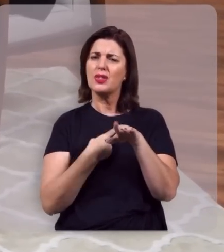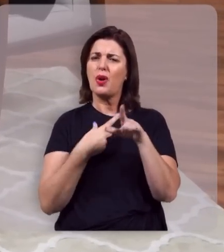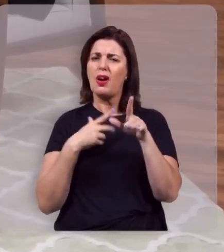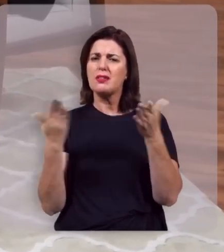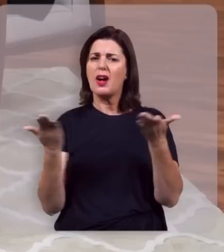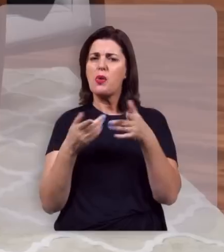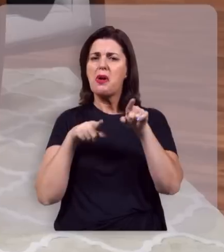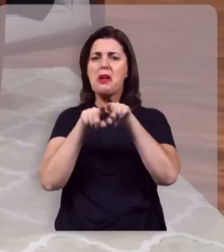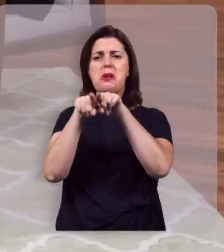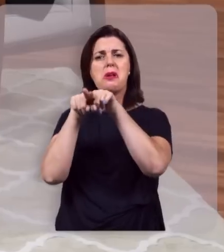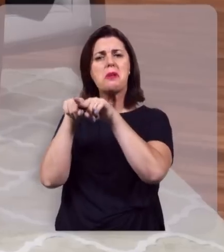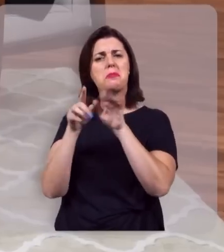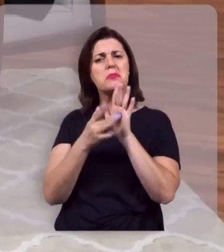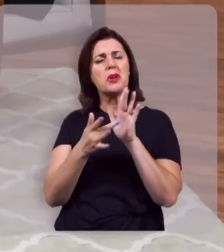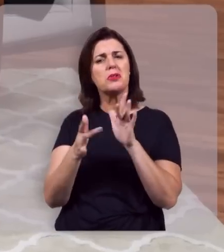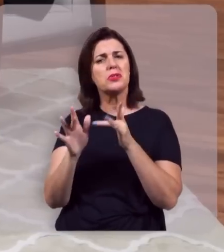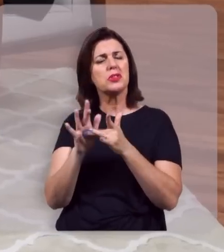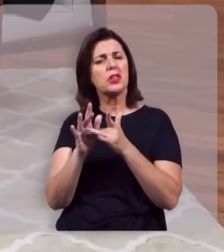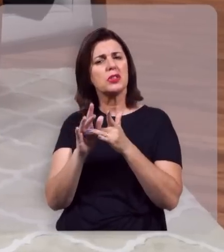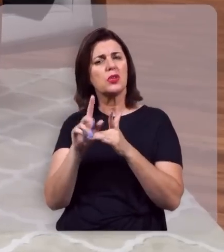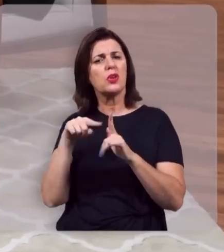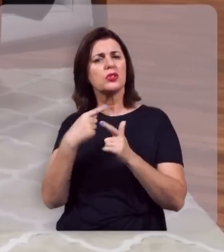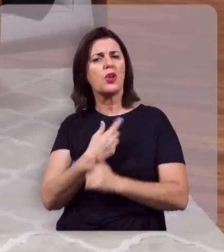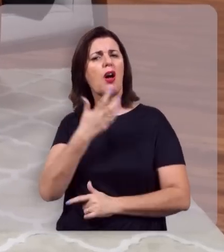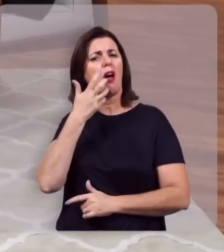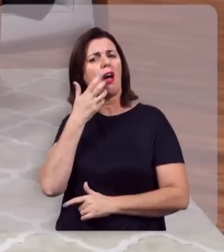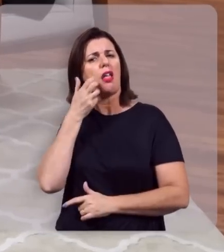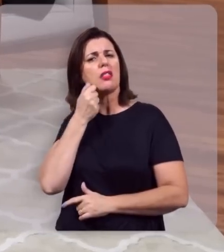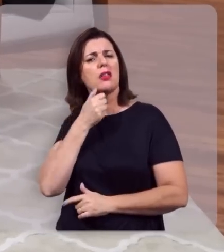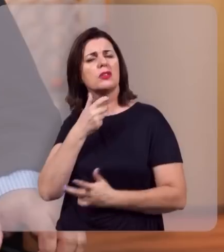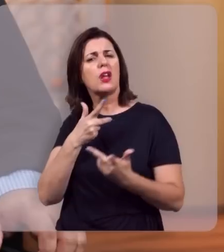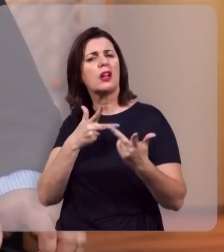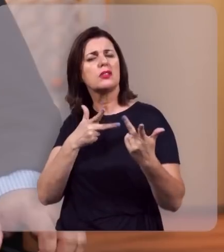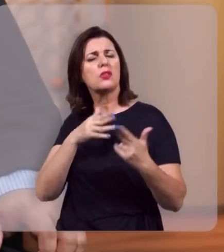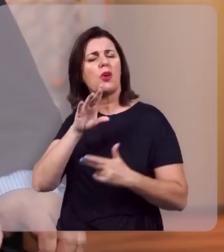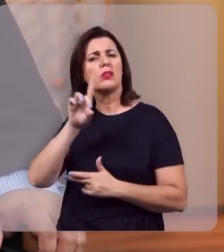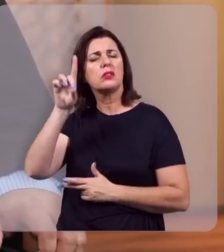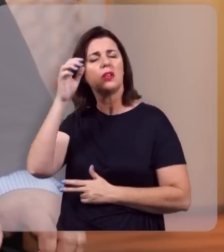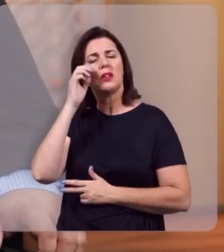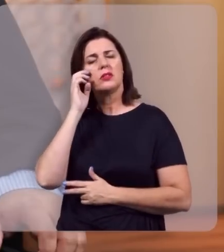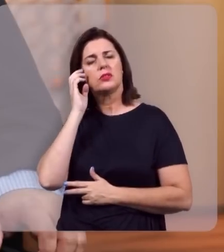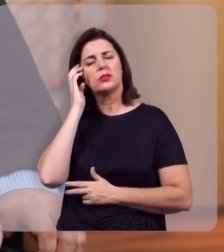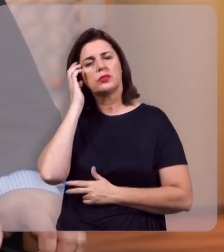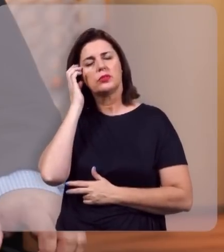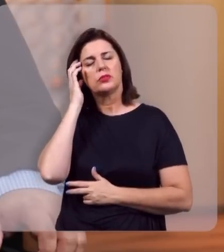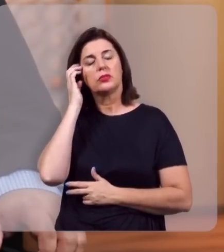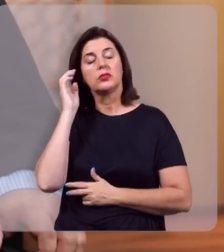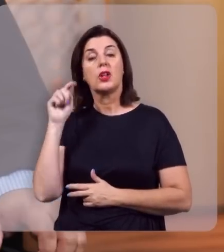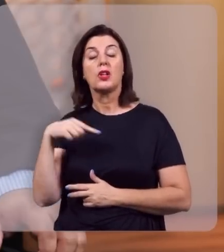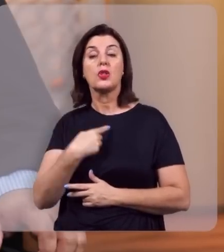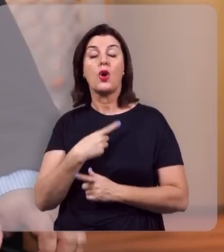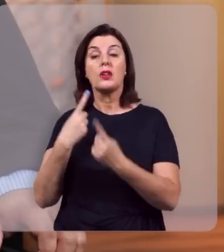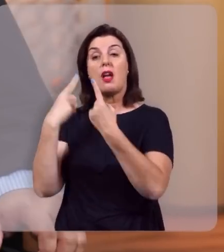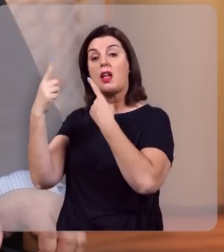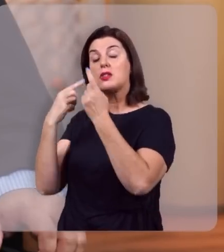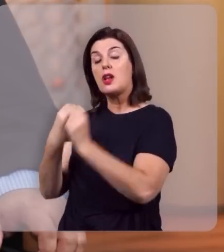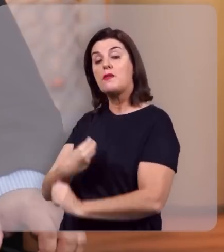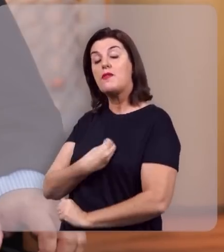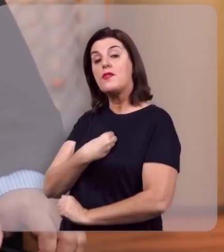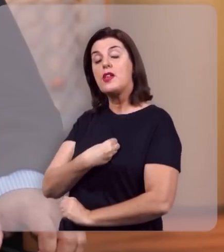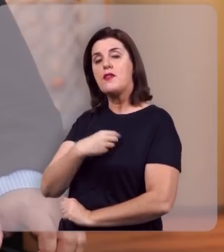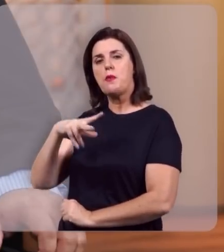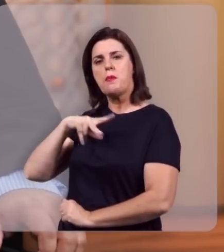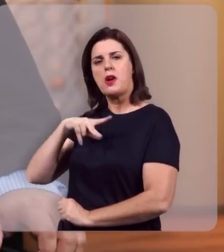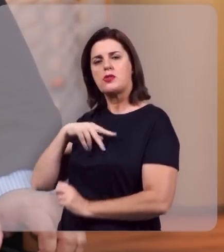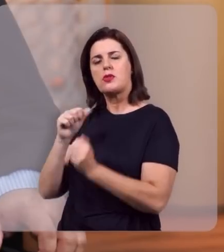seus irmãos. Nós somos adotados como filhos de Deus. Nós temos um relacionamento vivo e pessoal